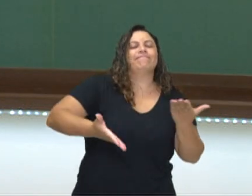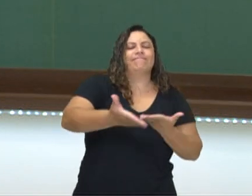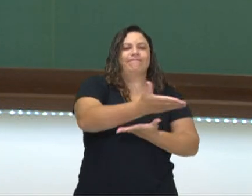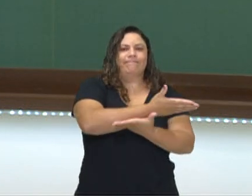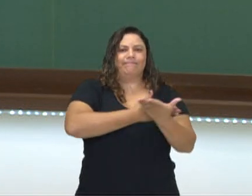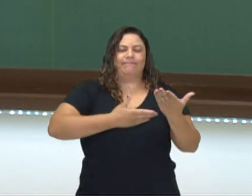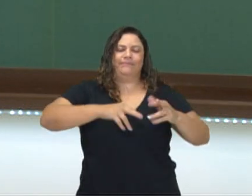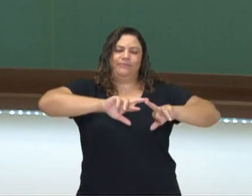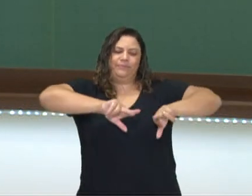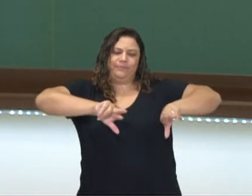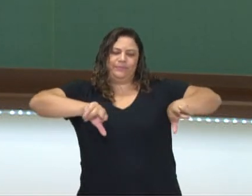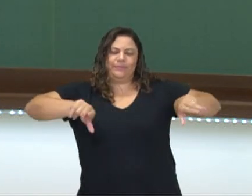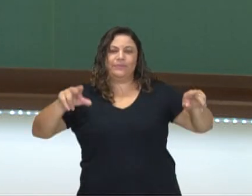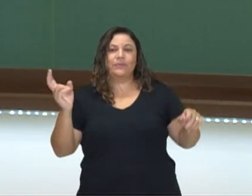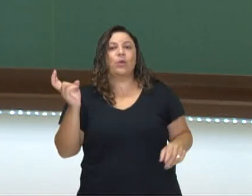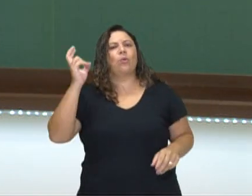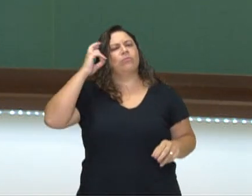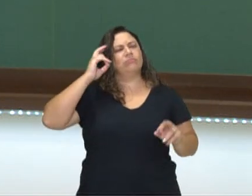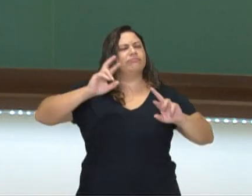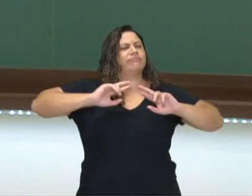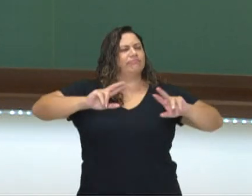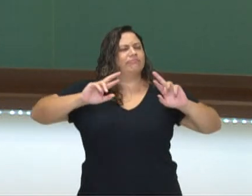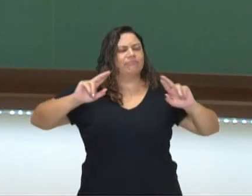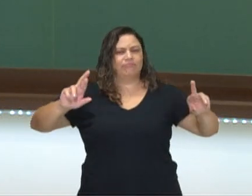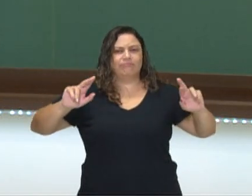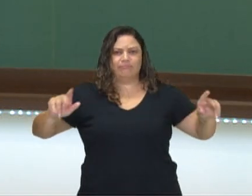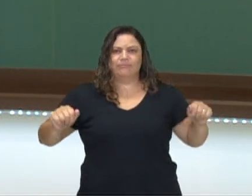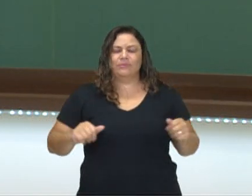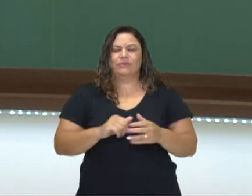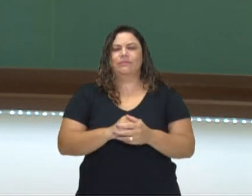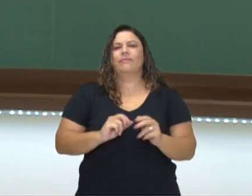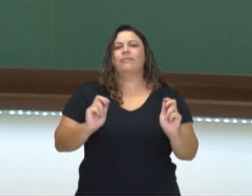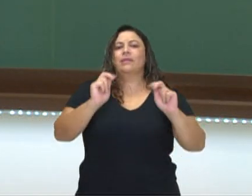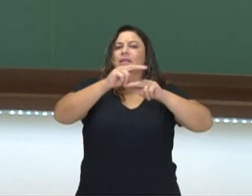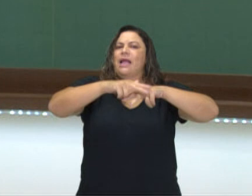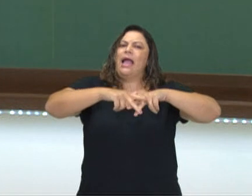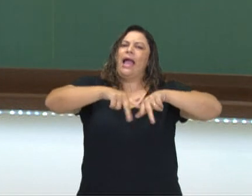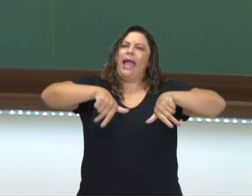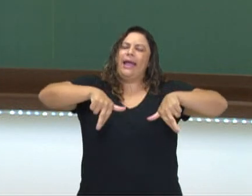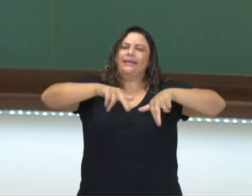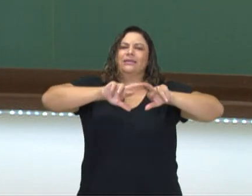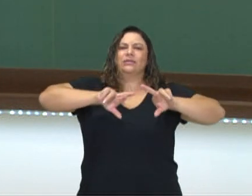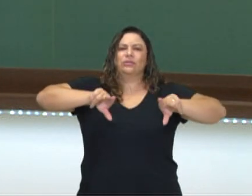cultural, falamos também sobre o etnocentrismo, falamos sobre a questão dos